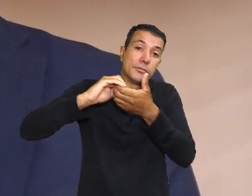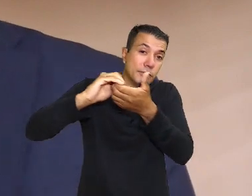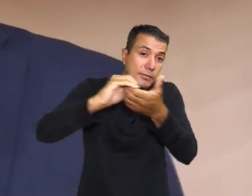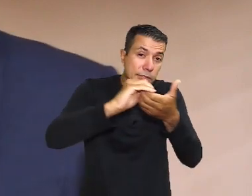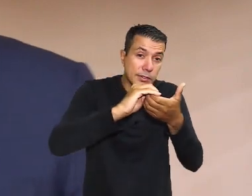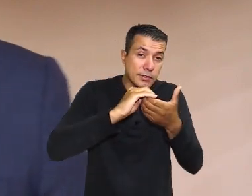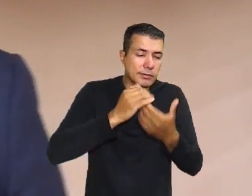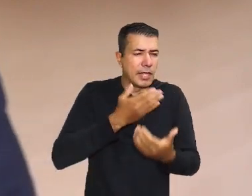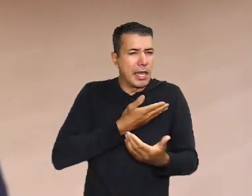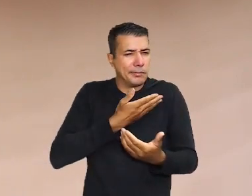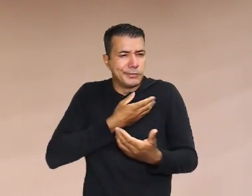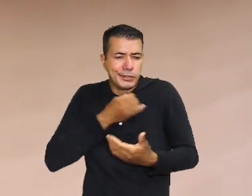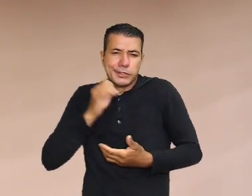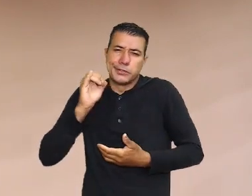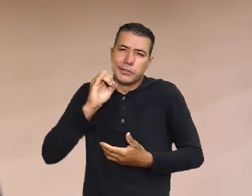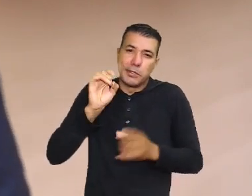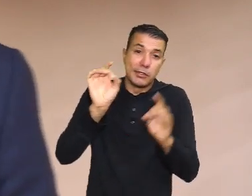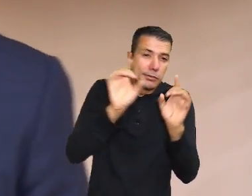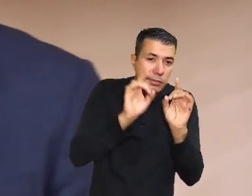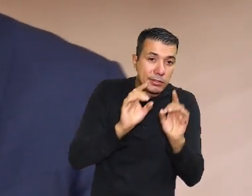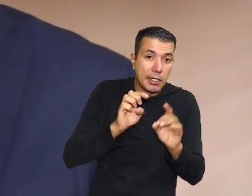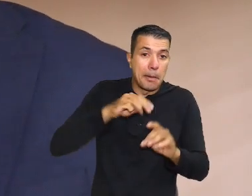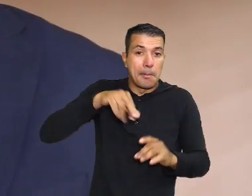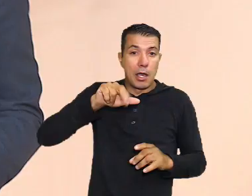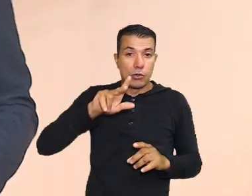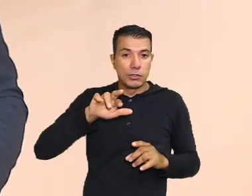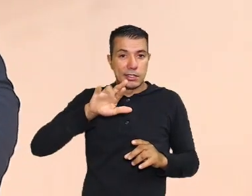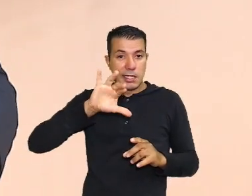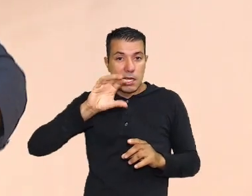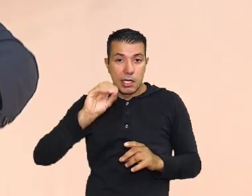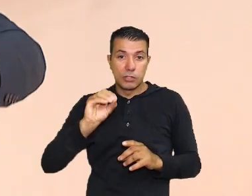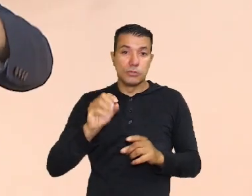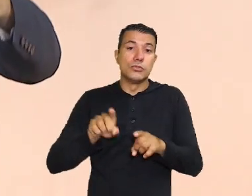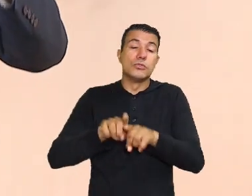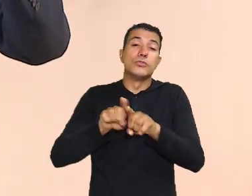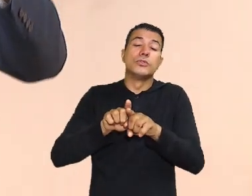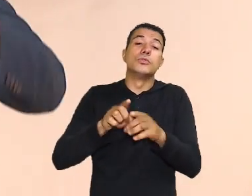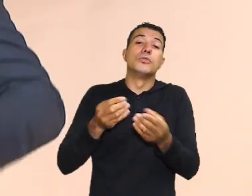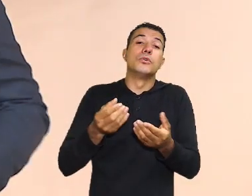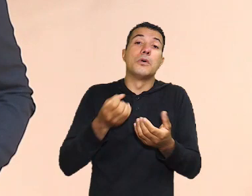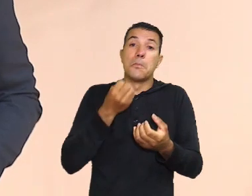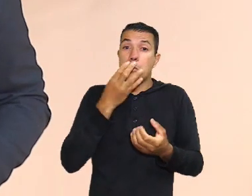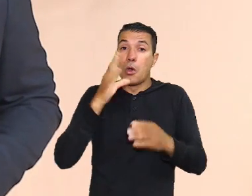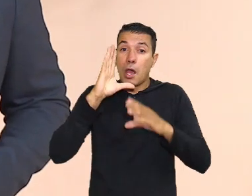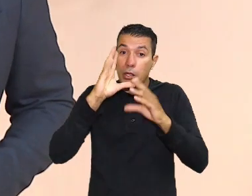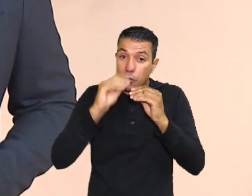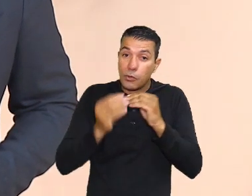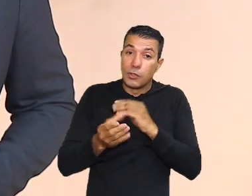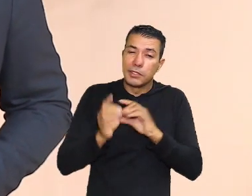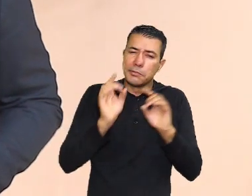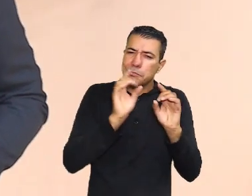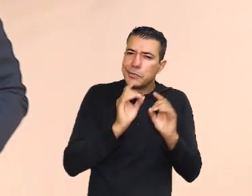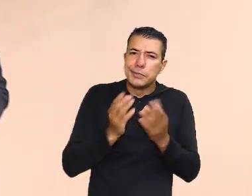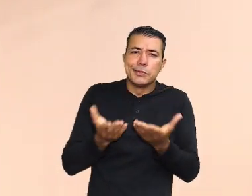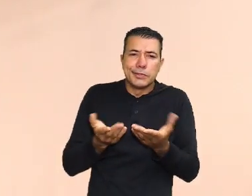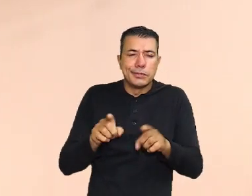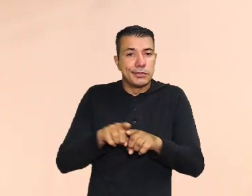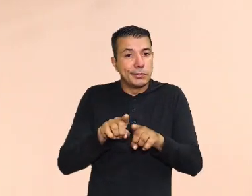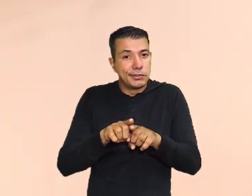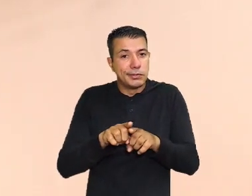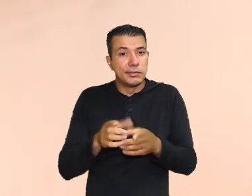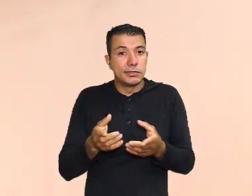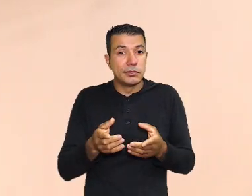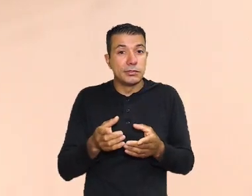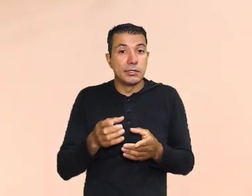algumas pessoas e quero começar com Maurício Gomes, que envia para nós aqui um boa noite especial. Também